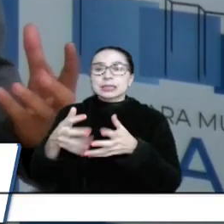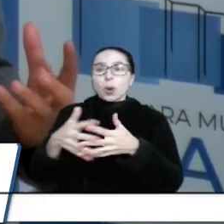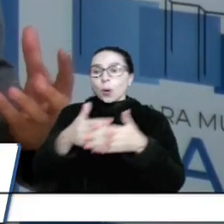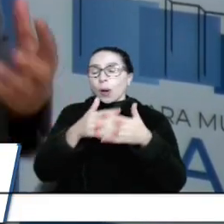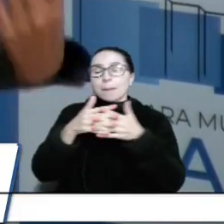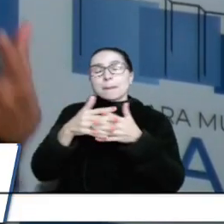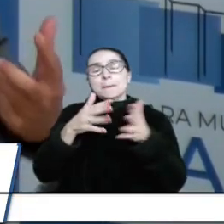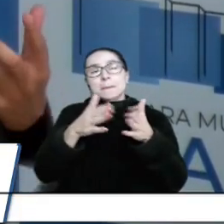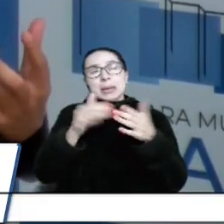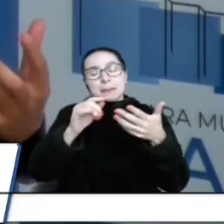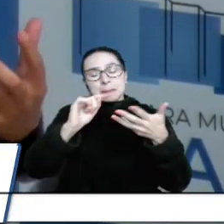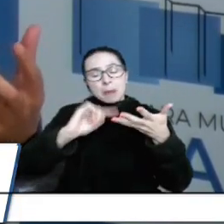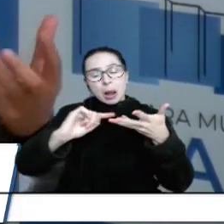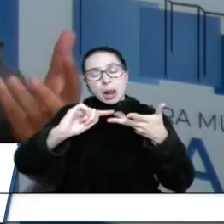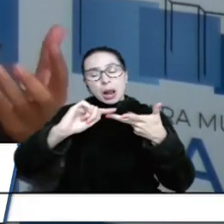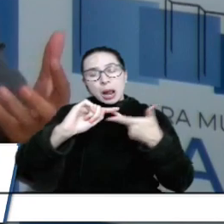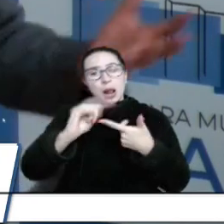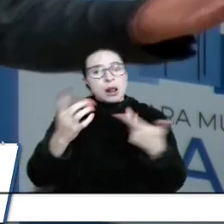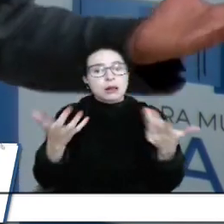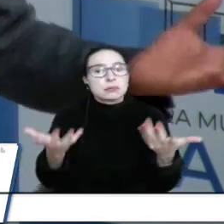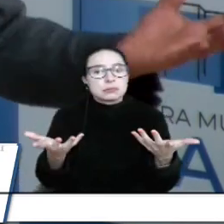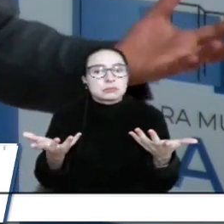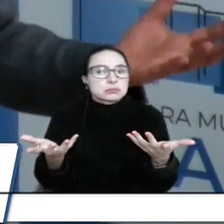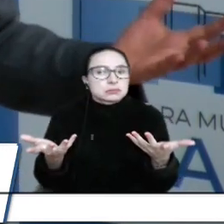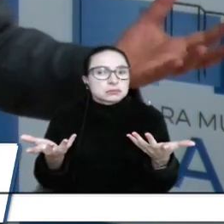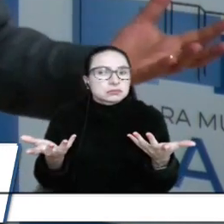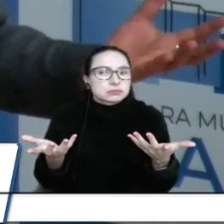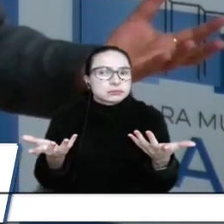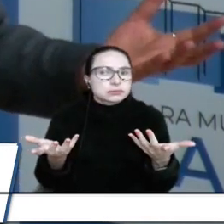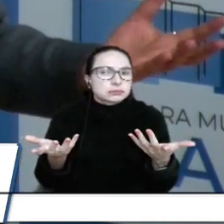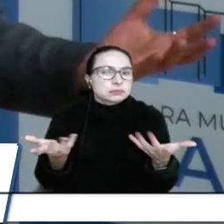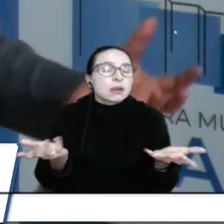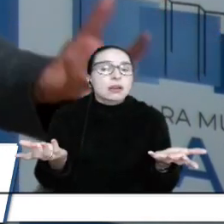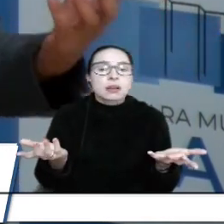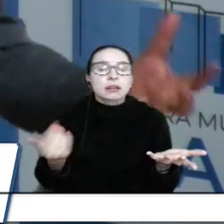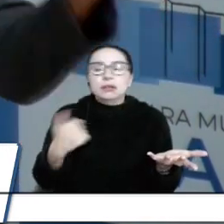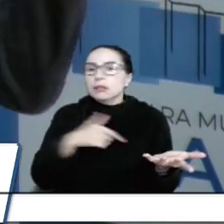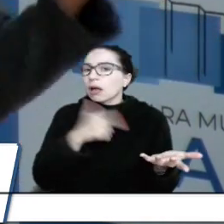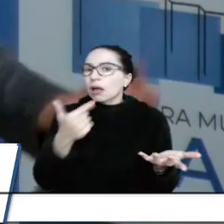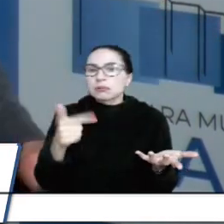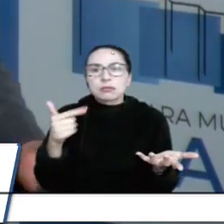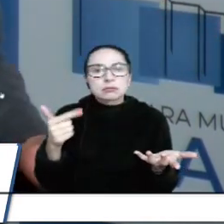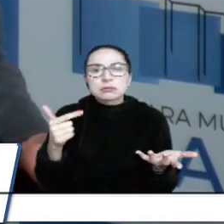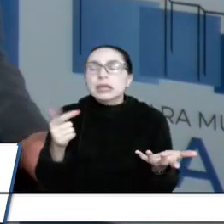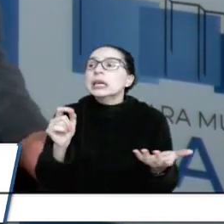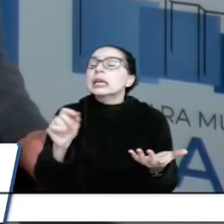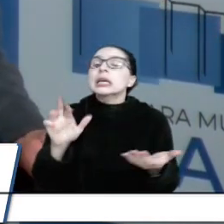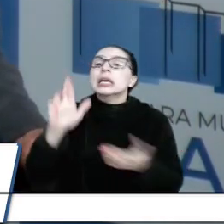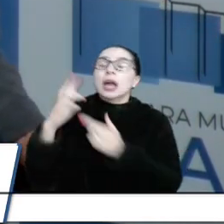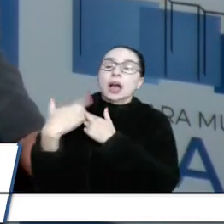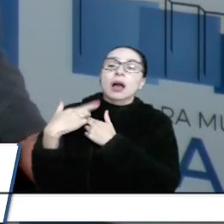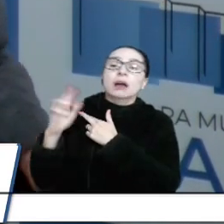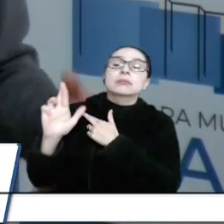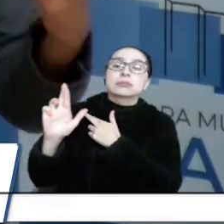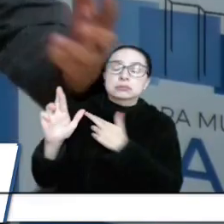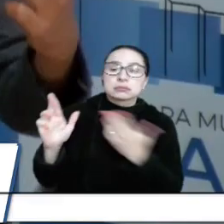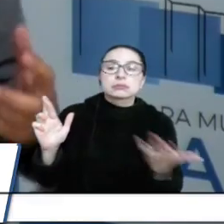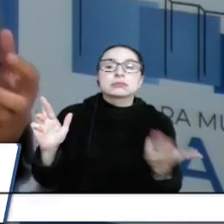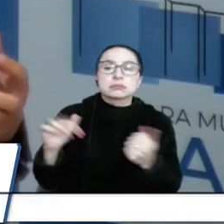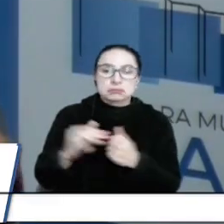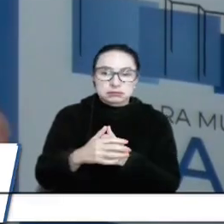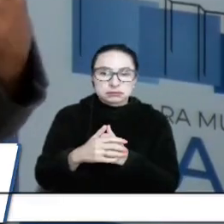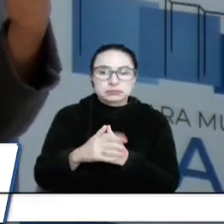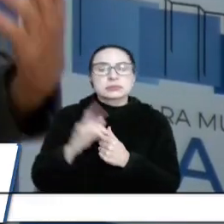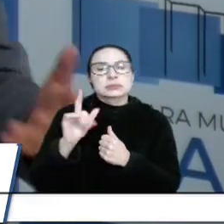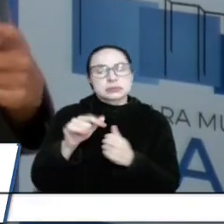pedidos. E aí, Donizete, nós não temos. De quem é a responsabilidade? É dos